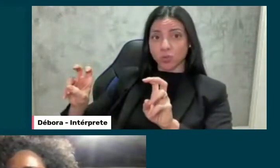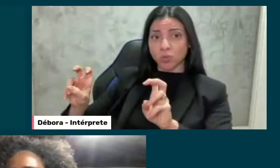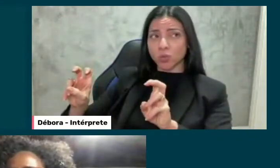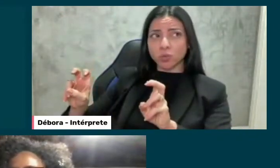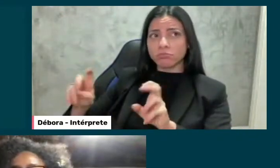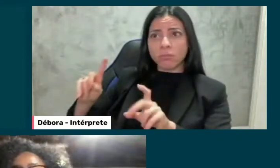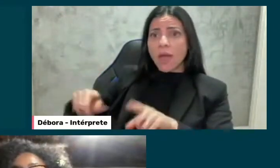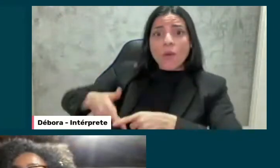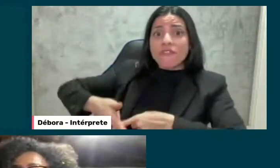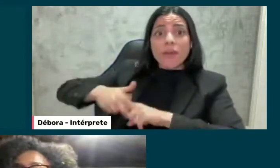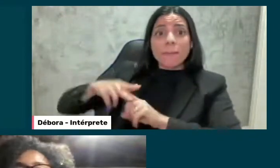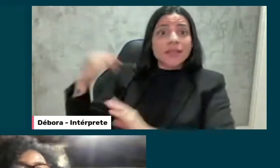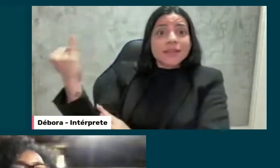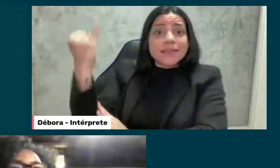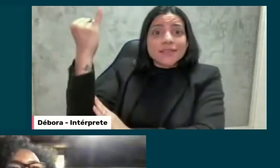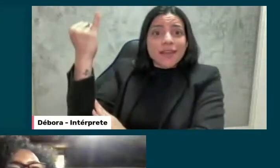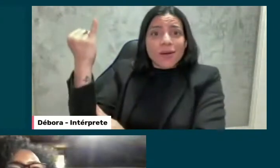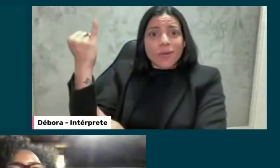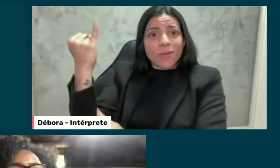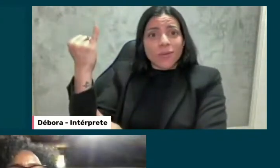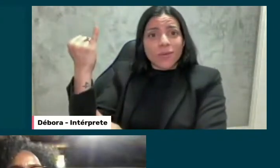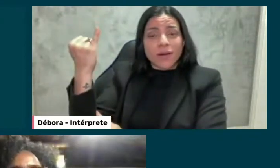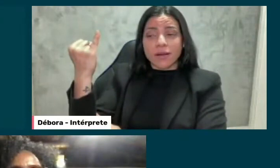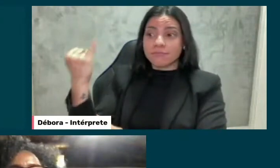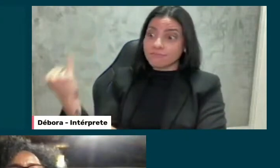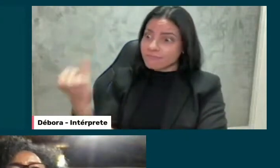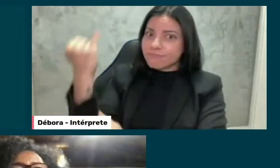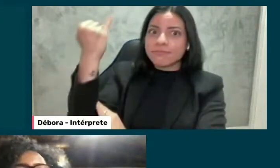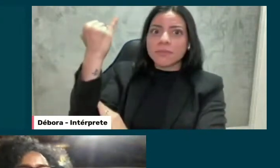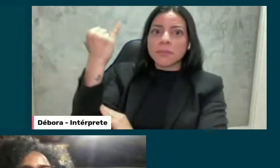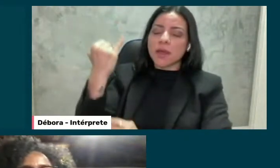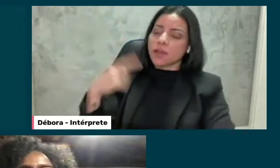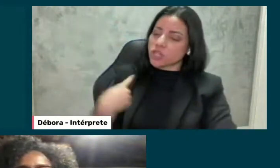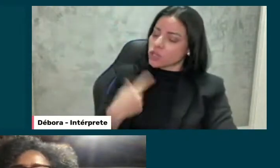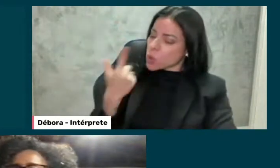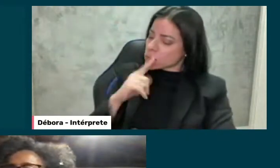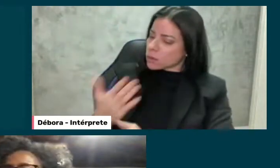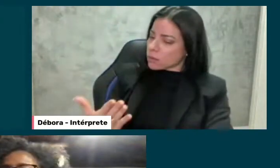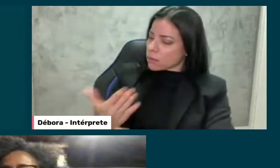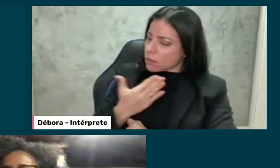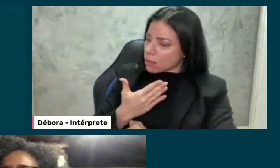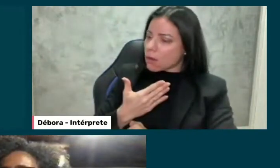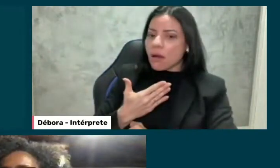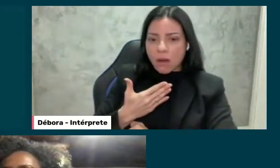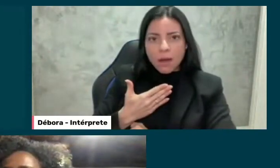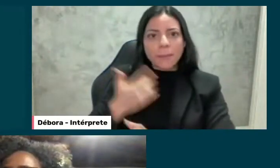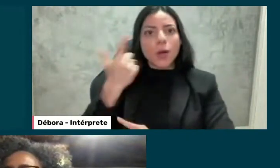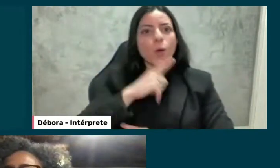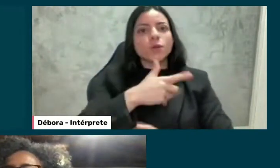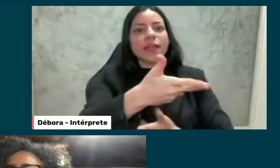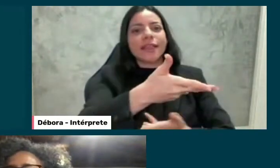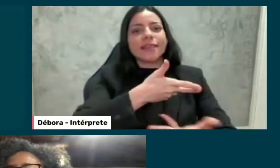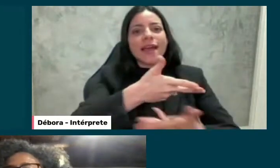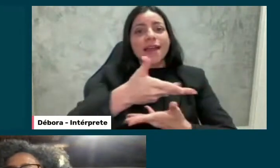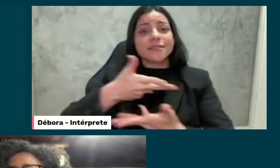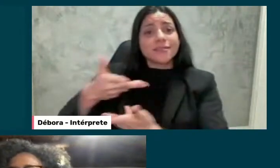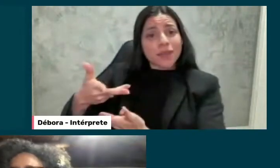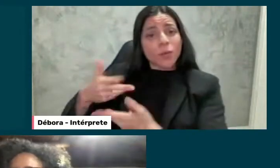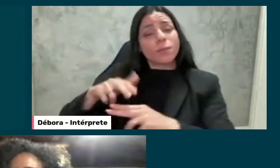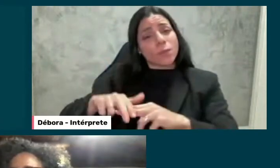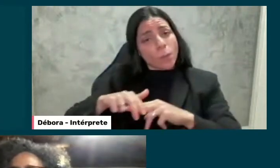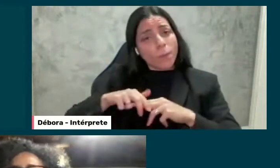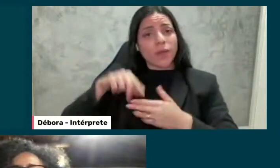ferramenta essencial para a gente chegar num 100% interessante da interação humana com a máquina, né?